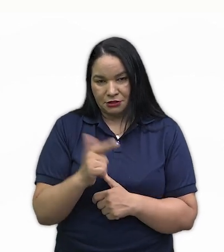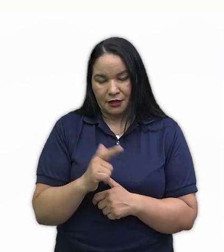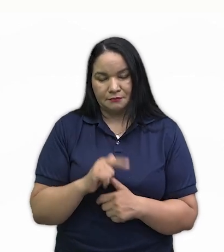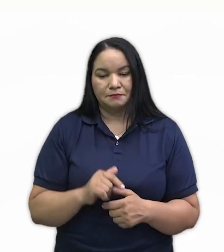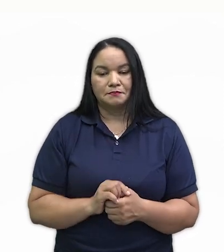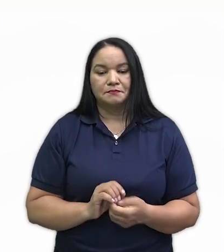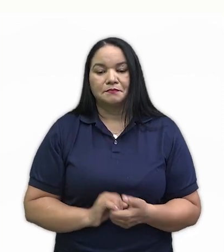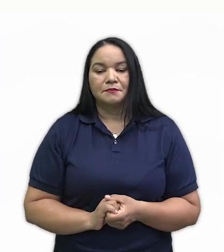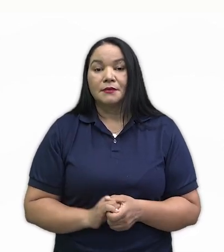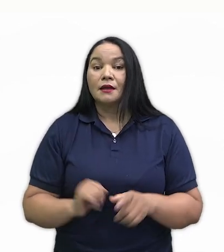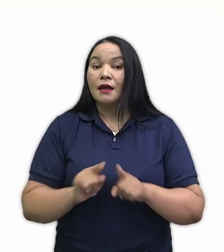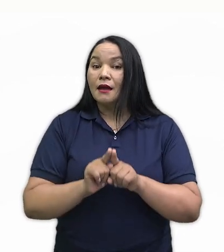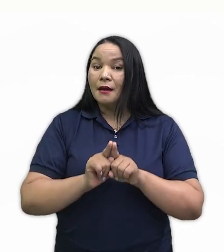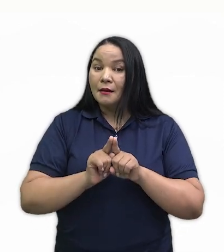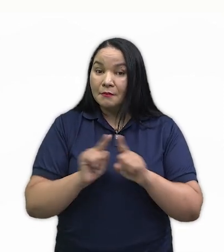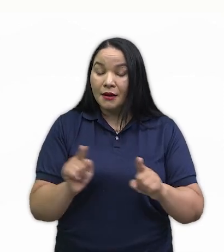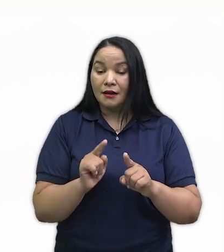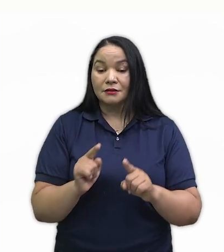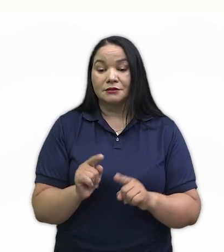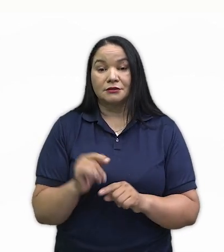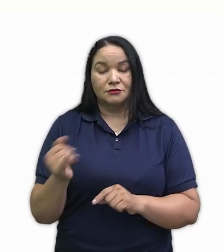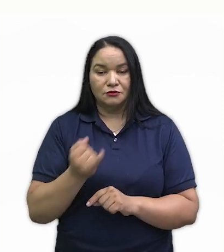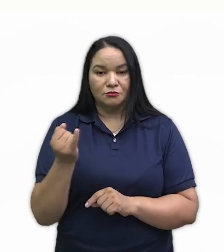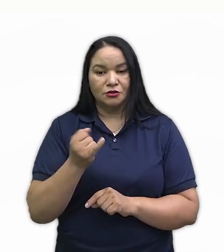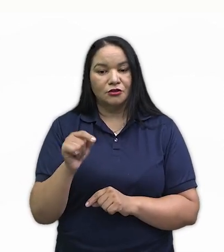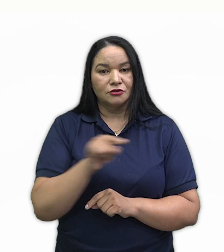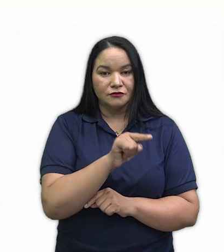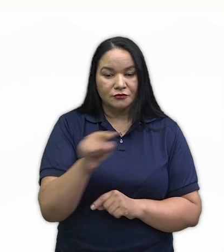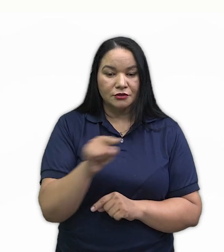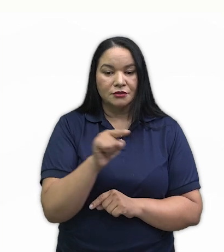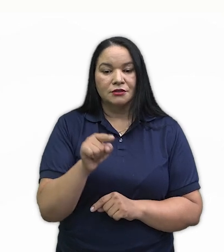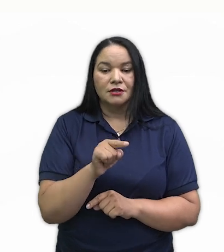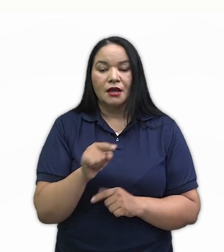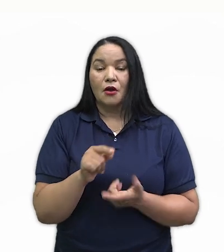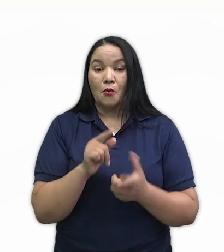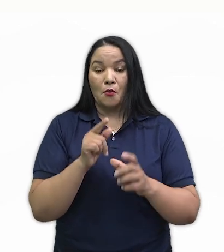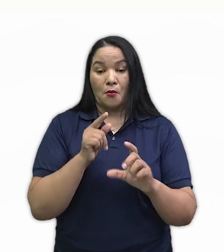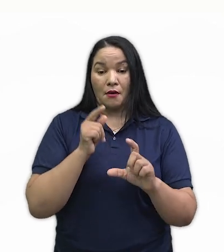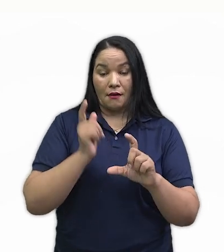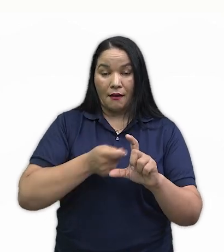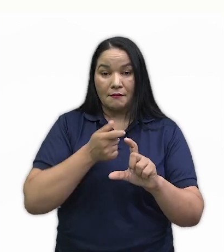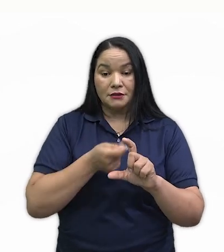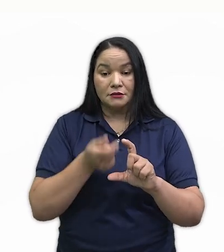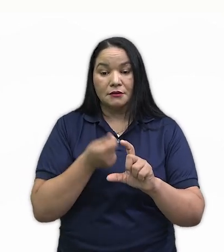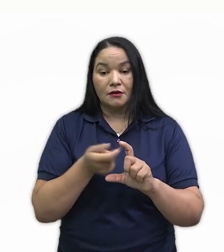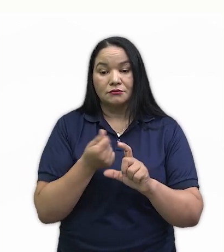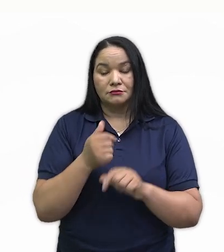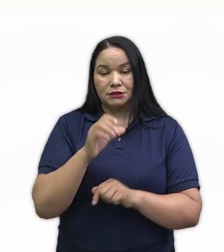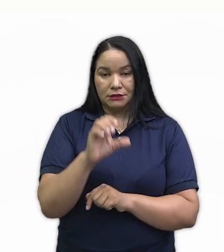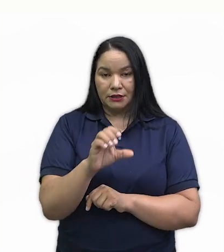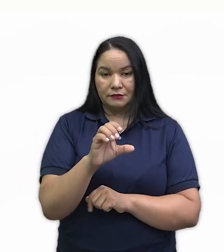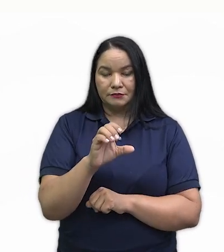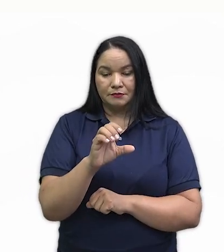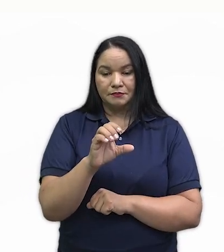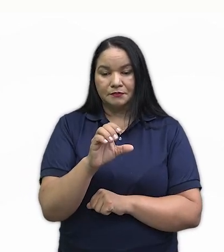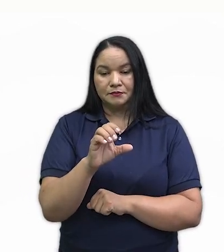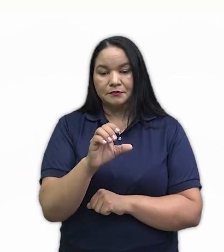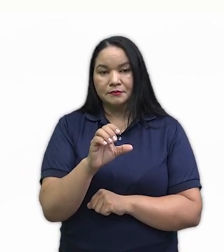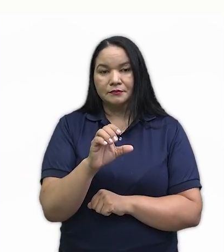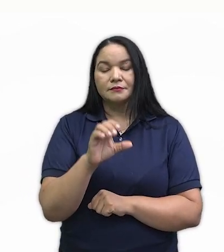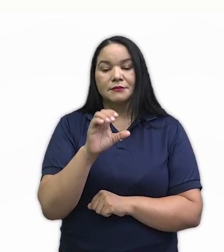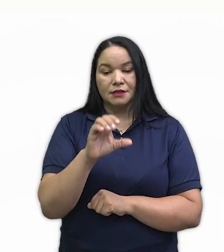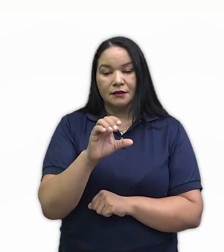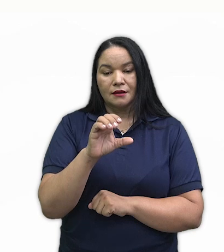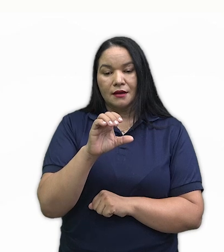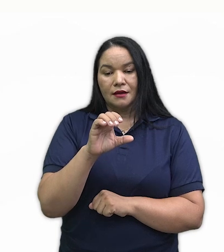por quê. Mas o mais importante é que você chame esse capital inicial de C, tá? Justamente